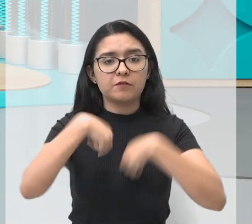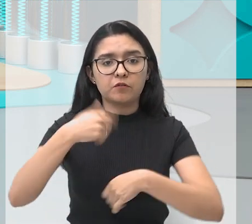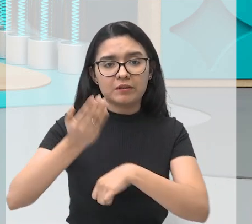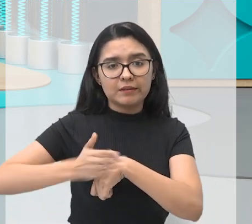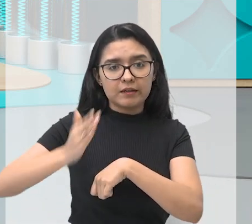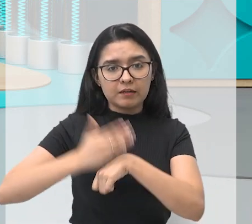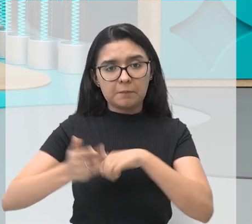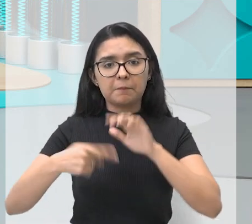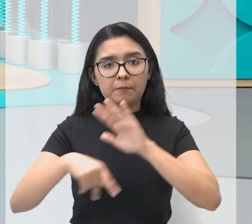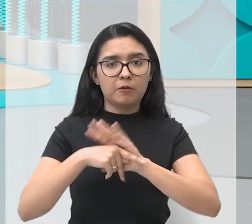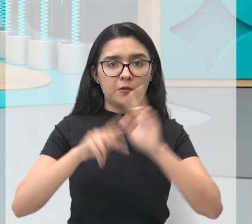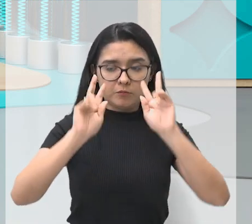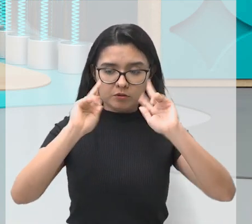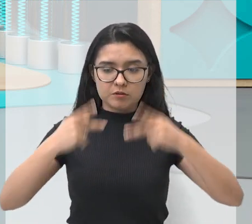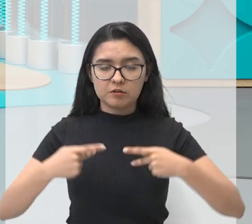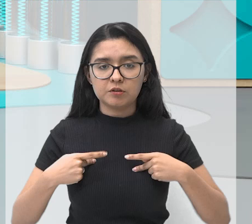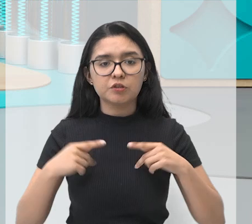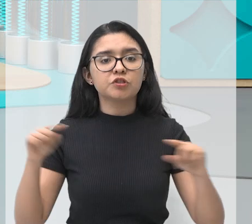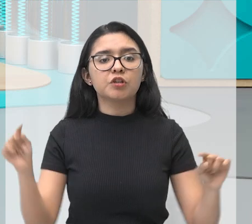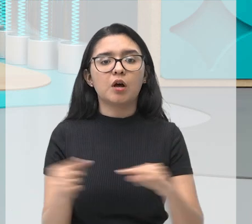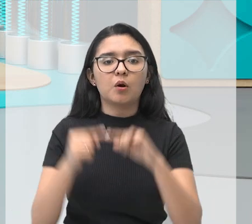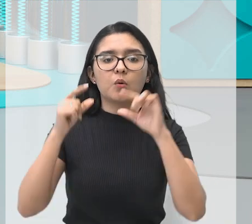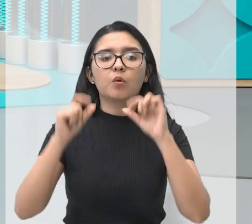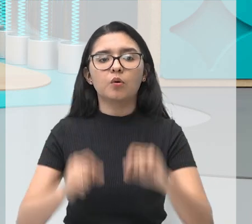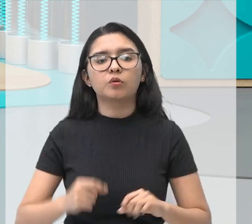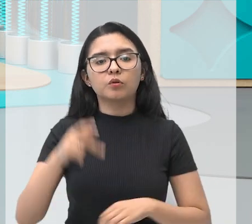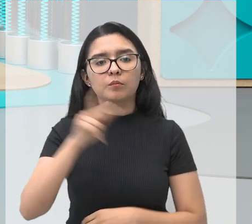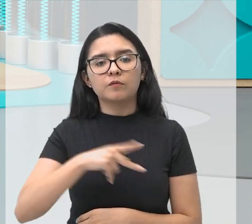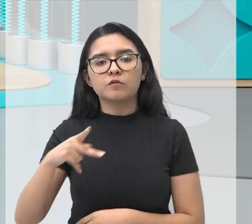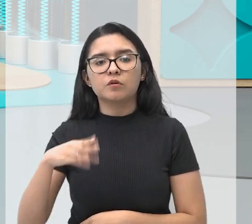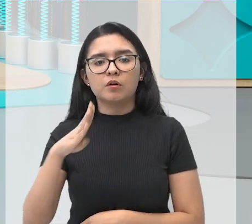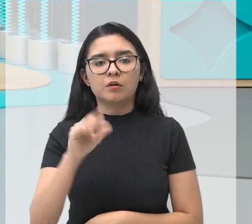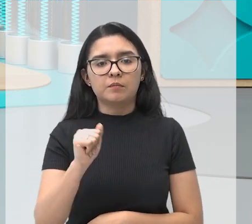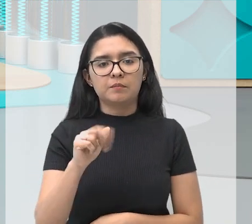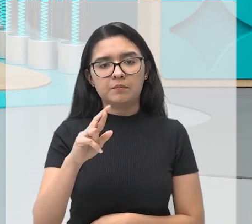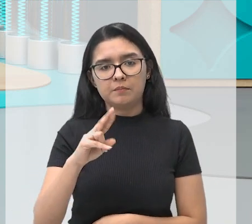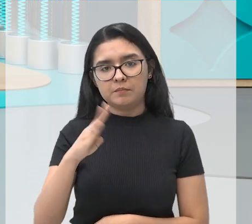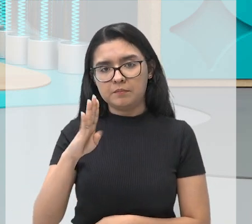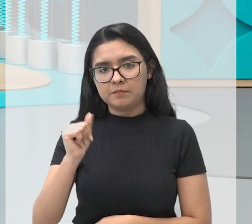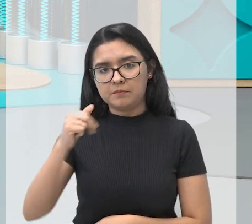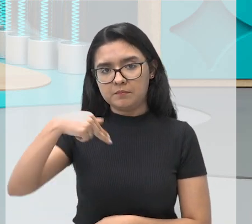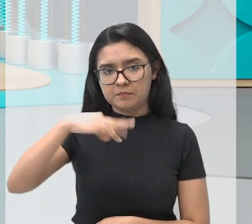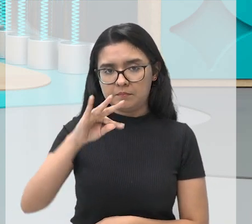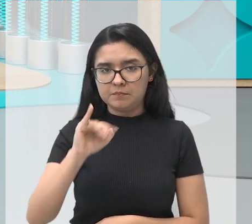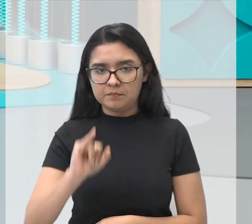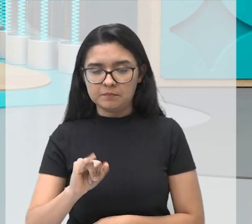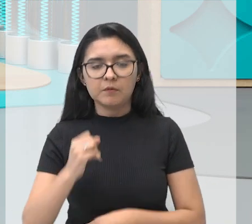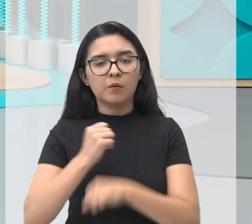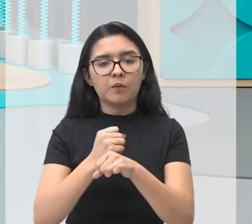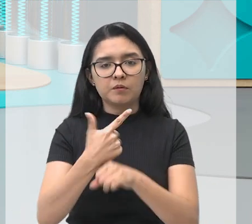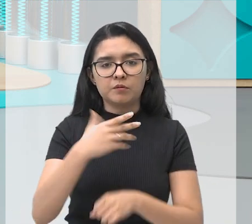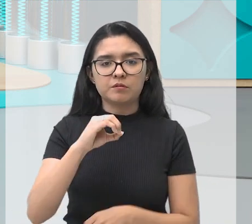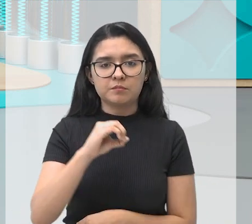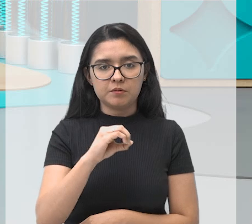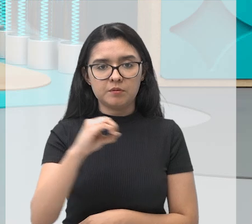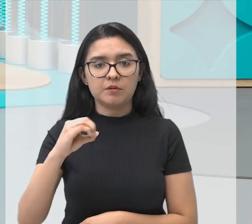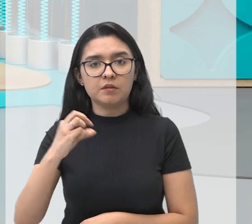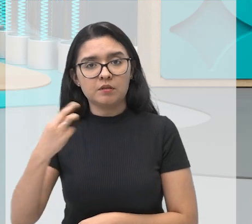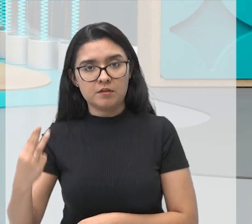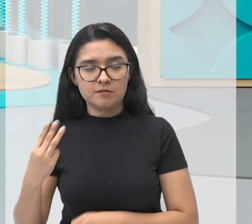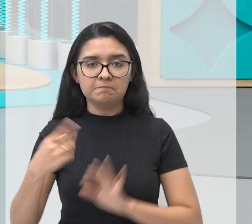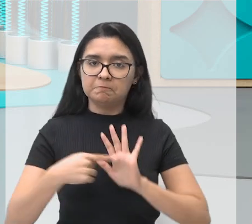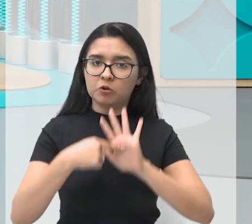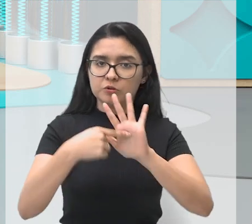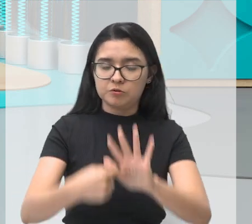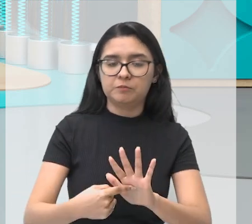organismo do ser humano. Isso segundo o professor Barbante, Valdir Barbante, lá em 2003, ele trouxe essa definição para a gente. E antes da